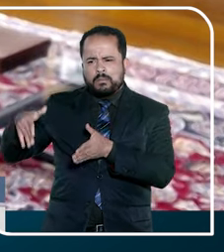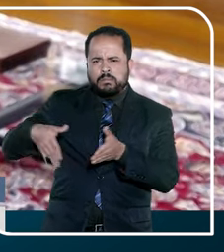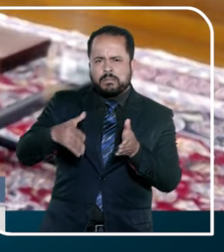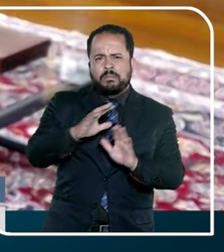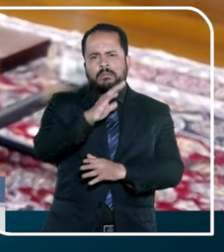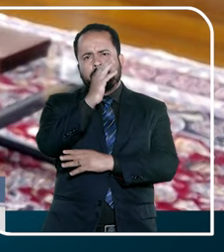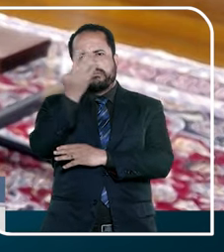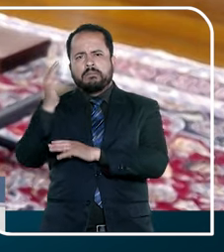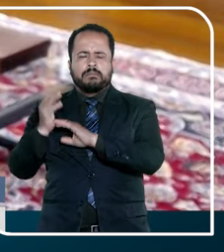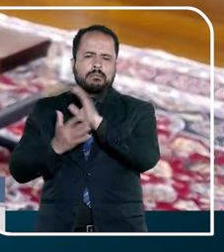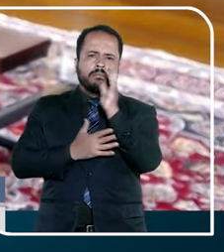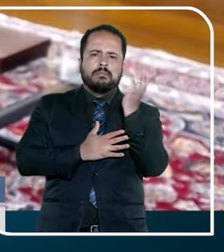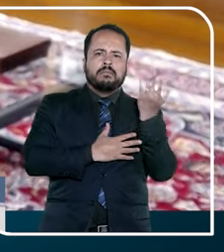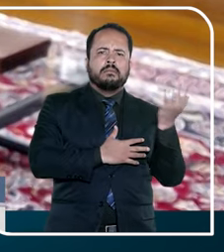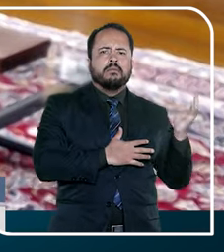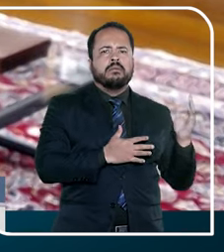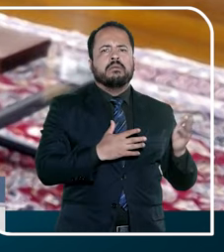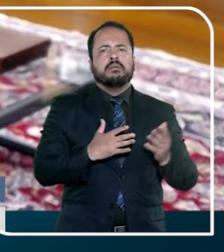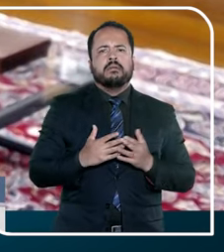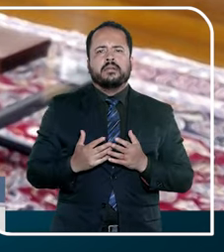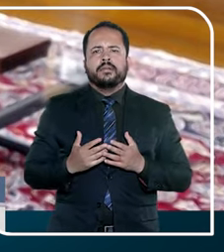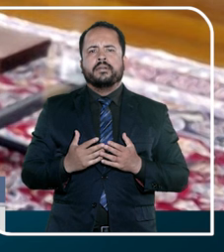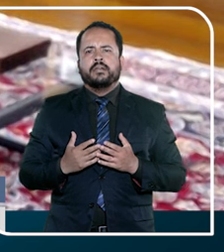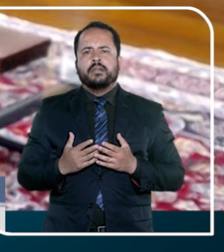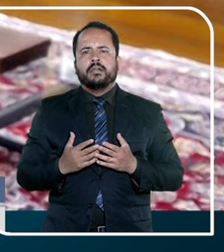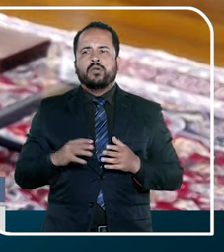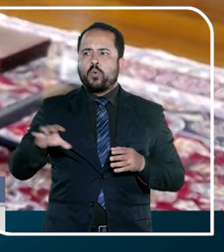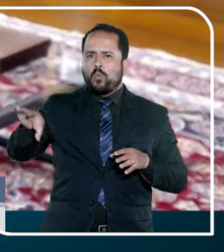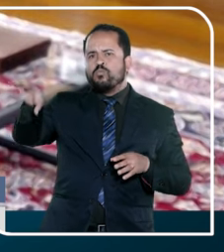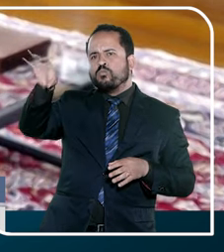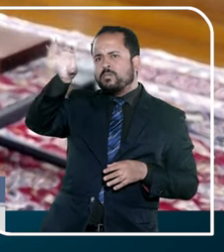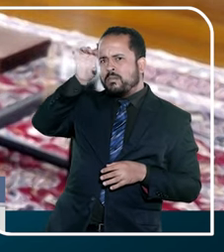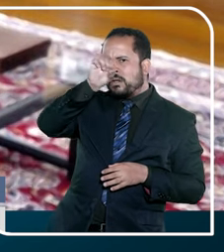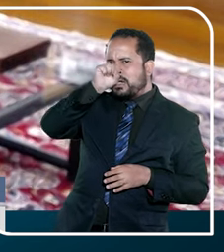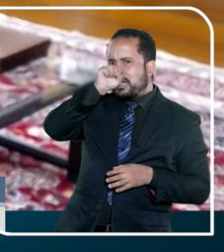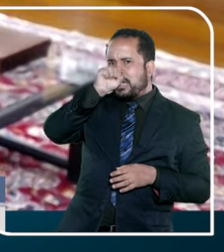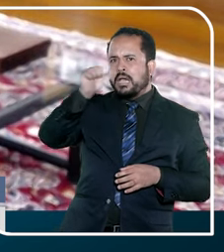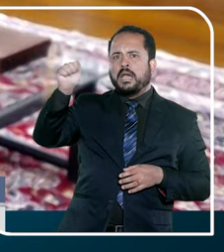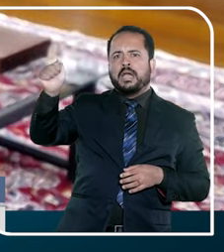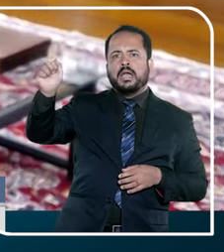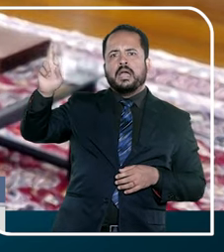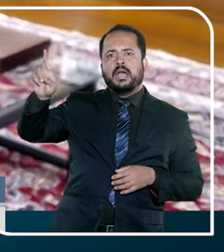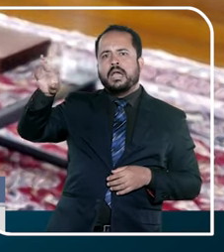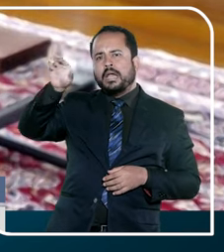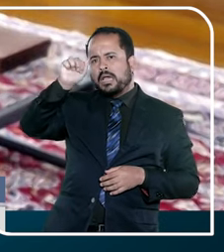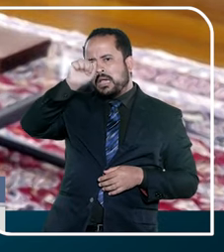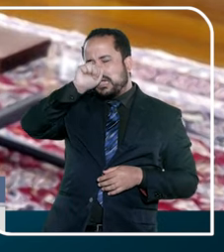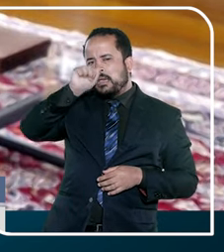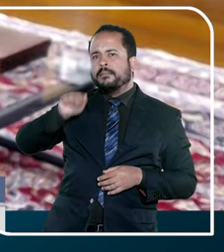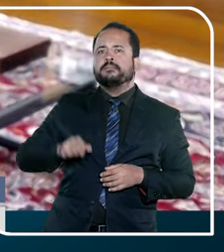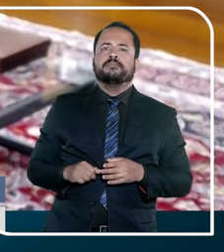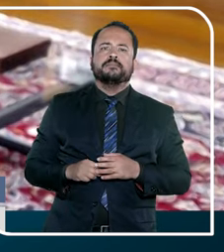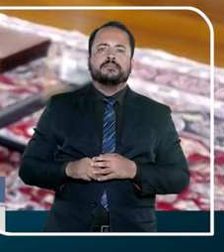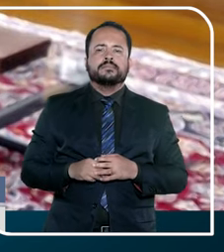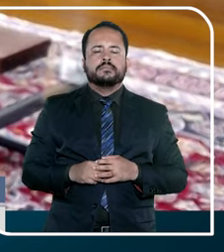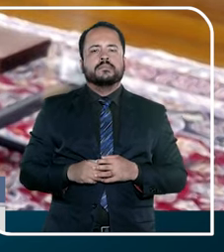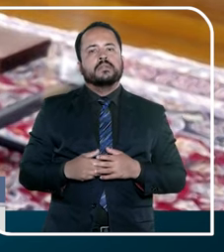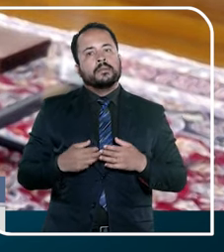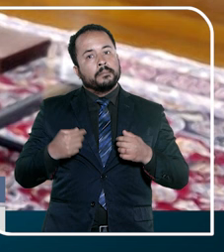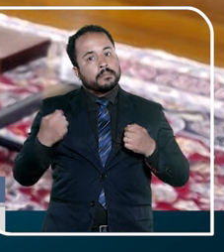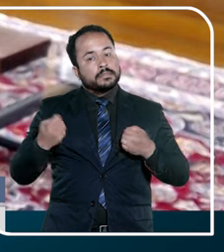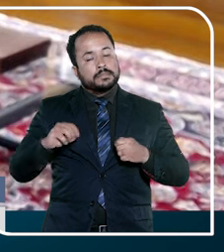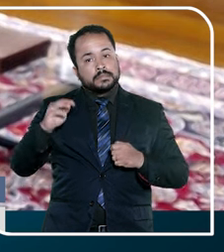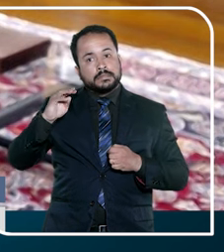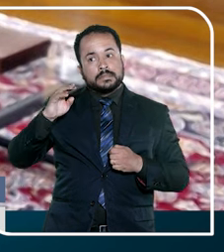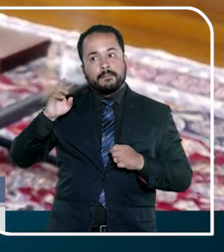da do nosso do nosso ar né Eh é algo que deveria ser prioritário e